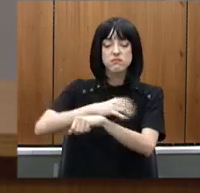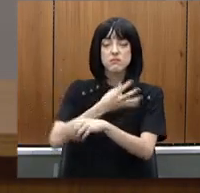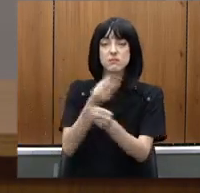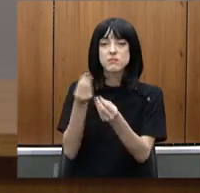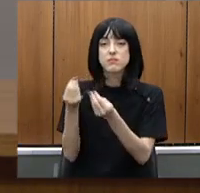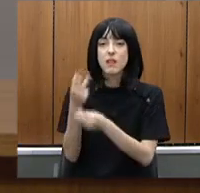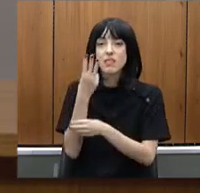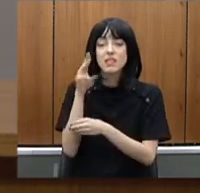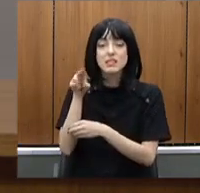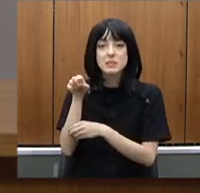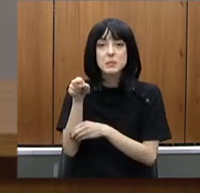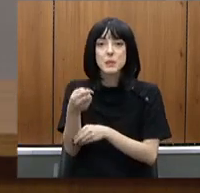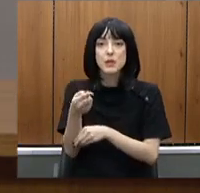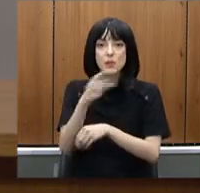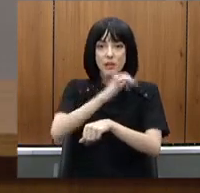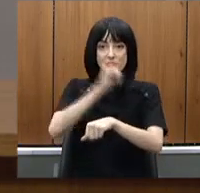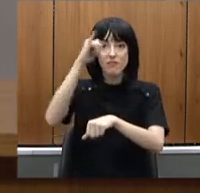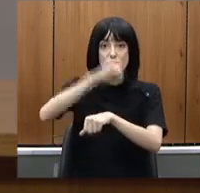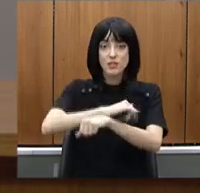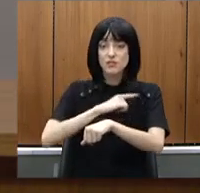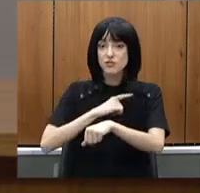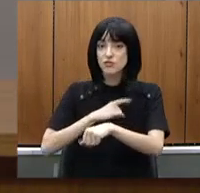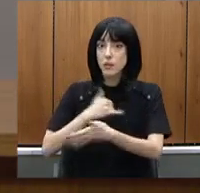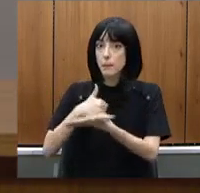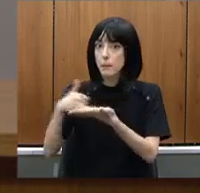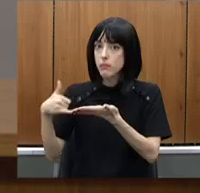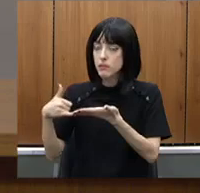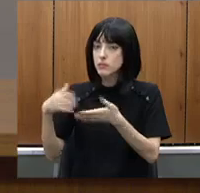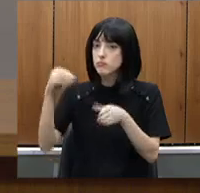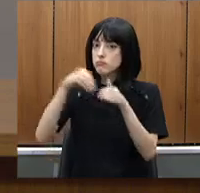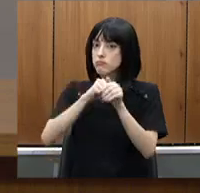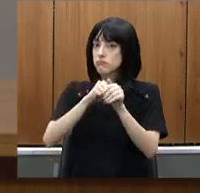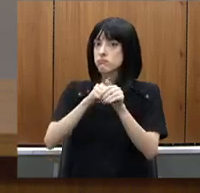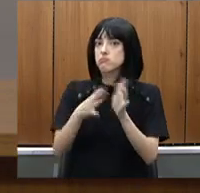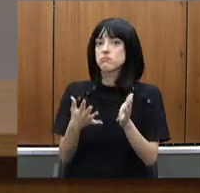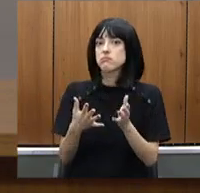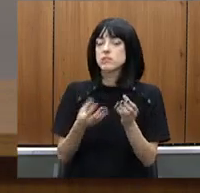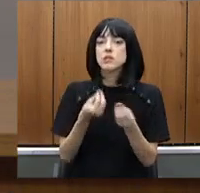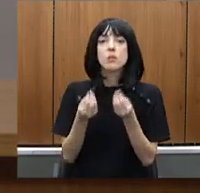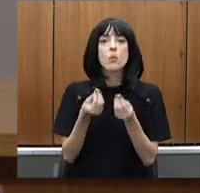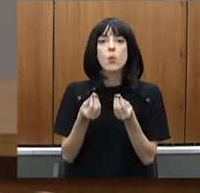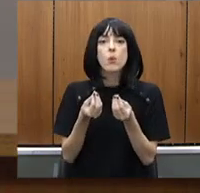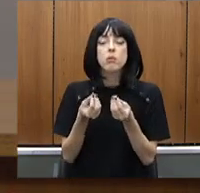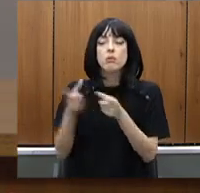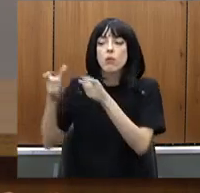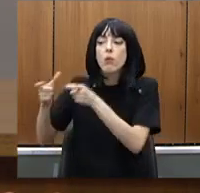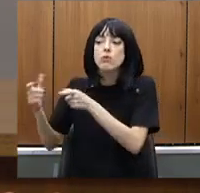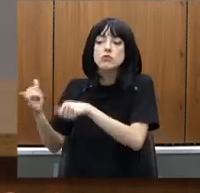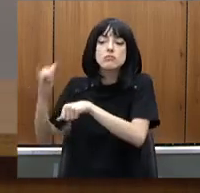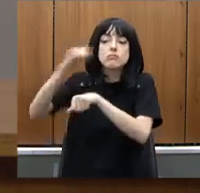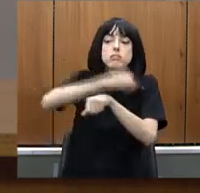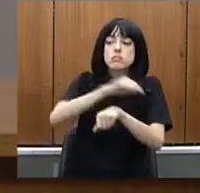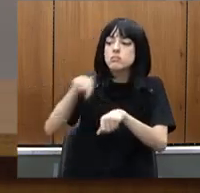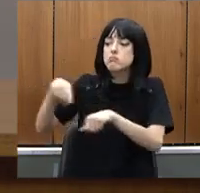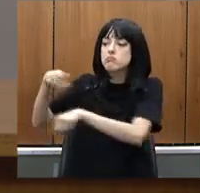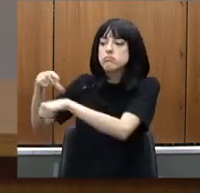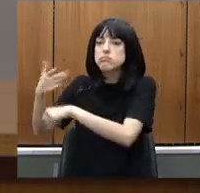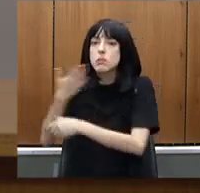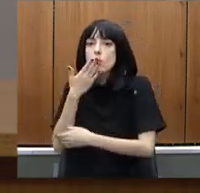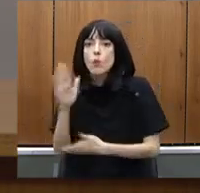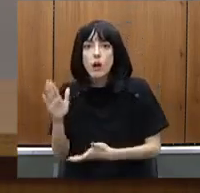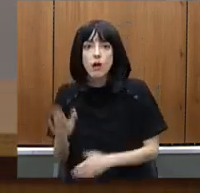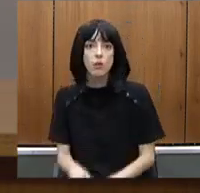crime Federal esses aviões vieram de ônibus do Paraguai da Bolívia não sei mas vieram desses lugares